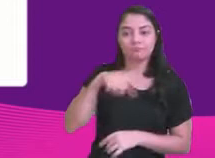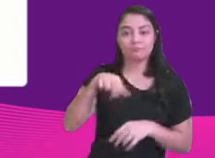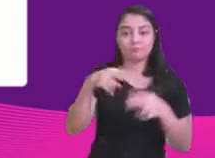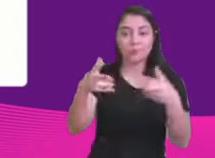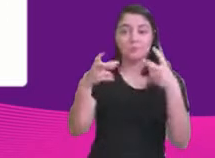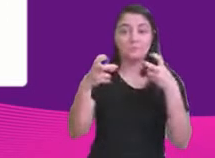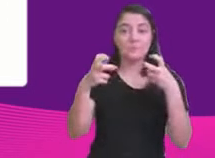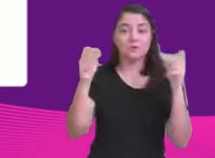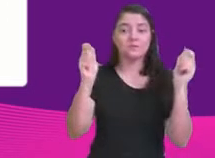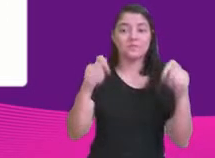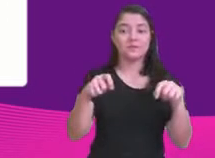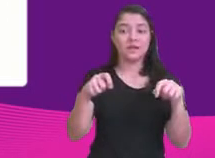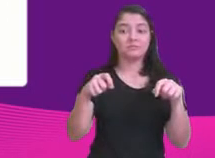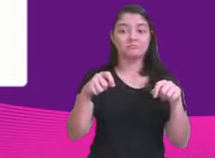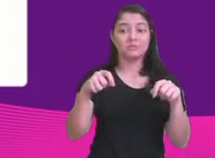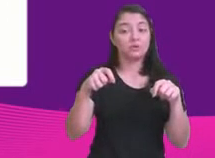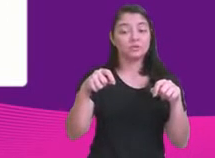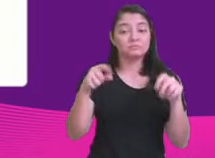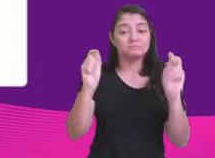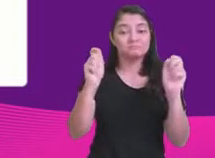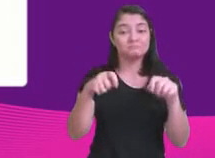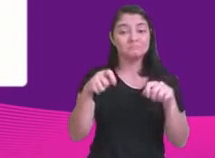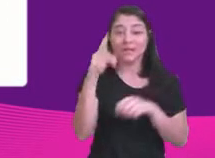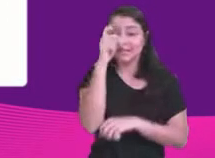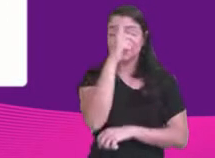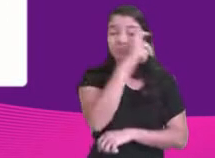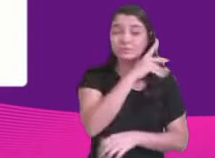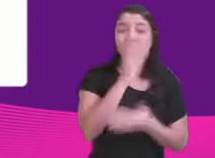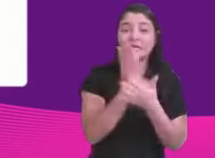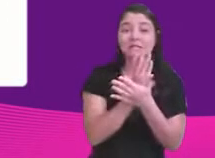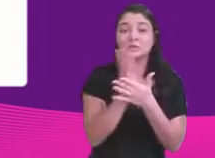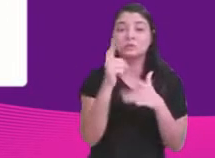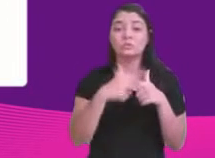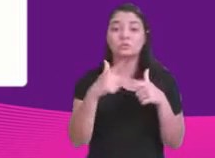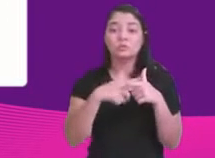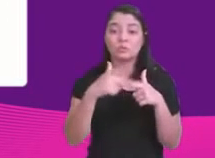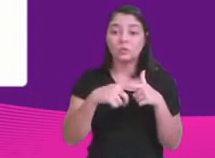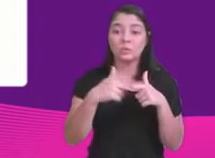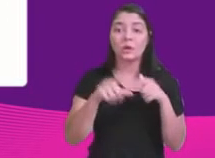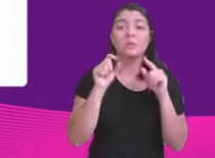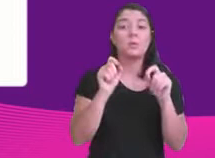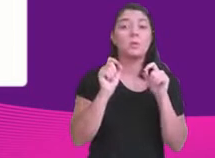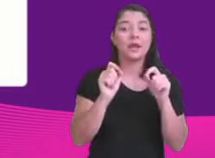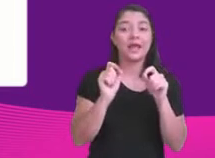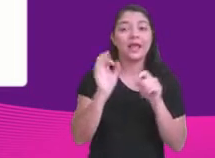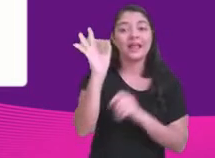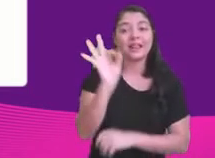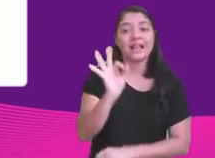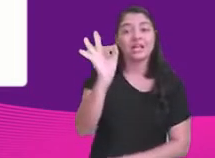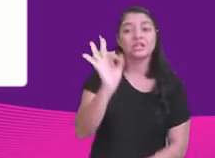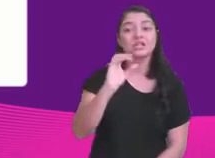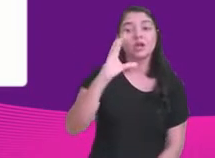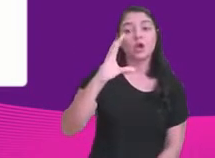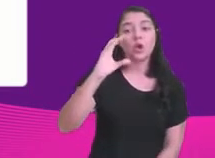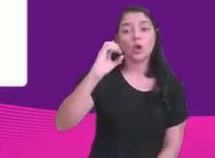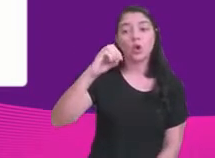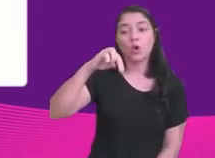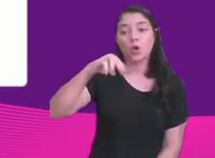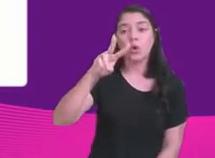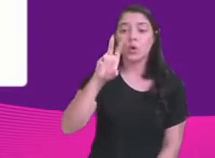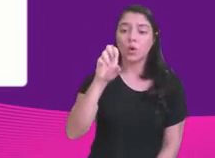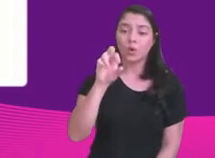demonstram essas dificuldades. Isso está relacionado principalmente com a taxa de conversão, que é extremamente variável, que sai